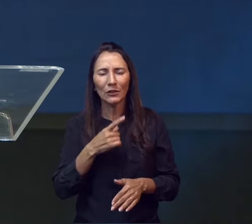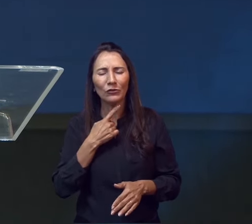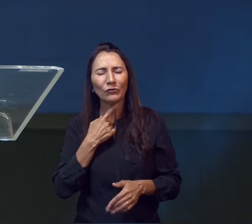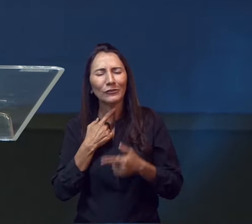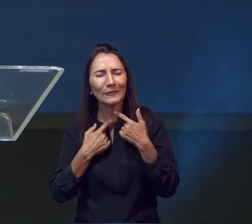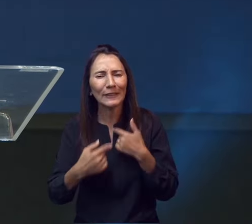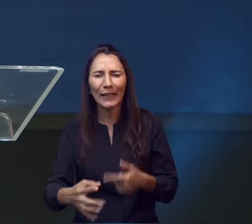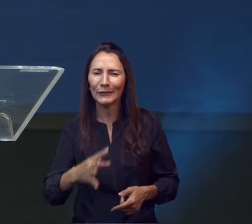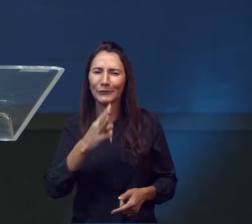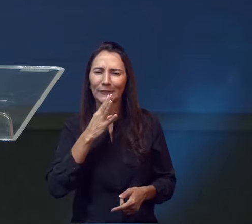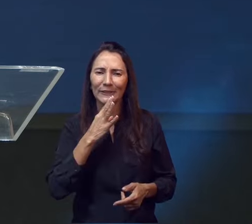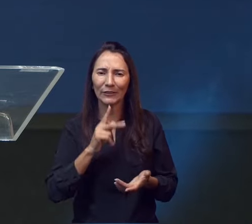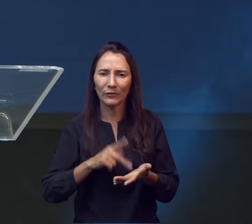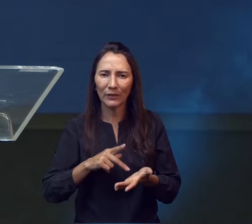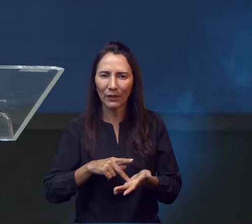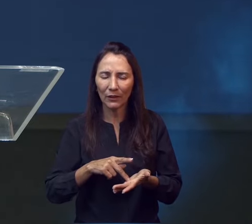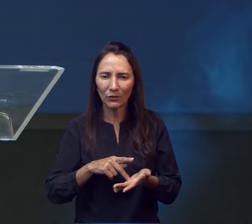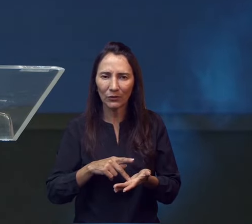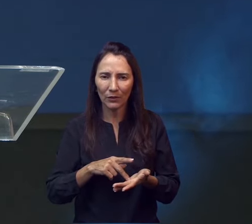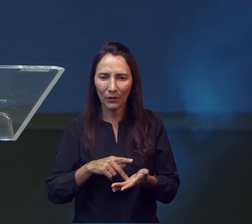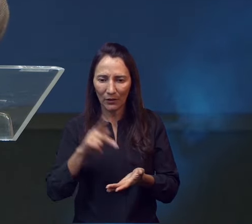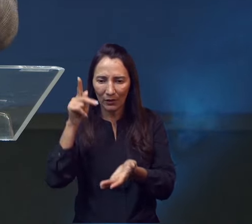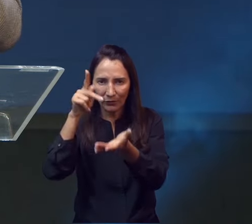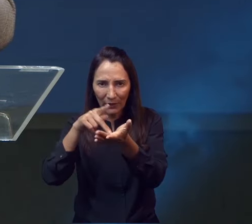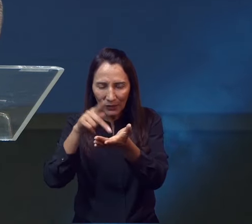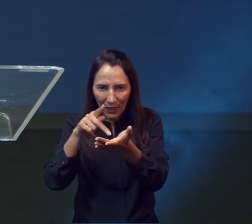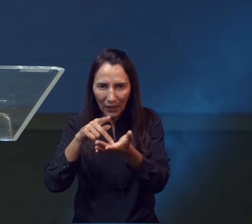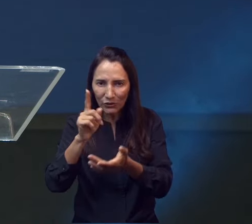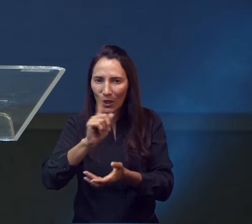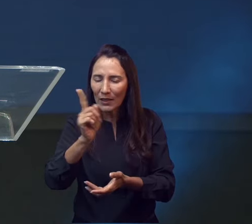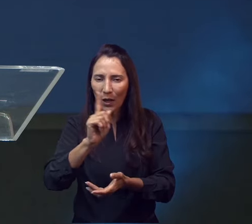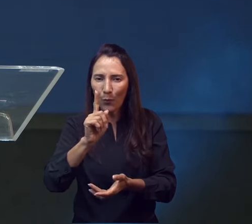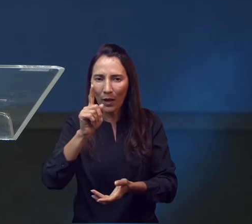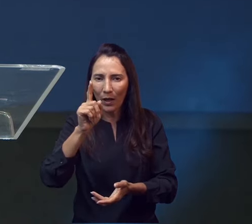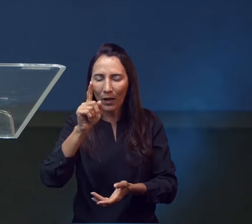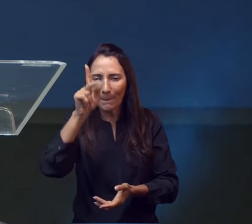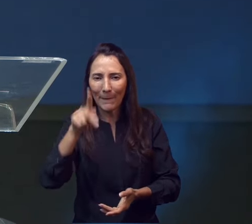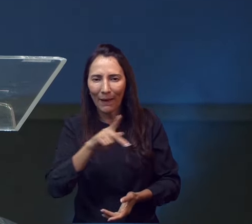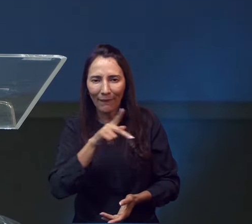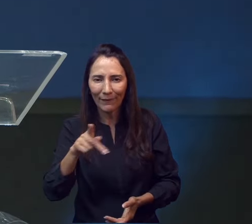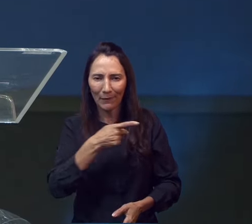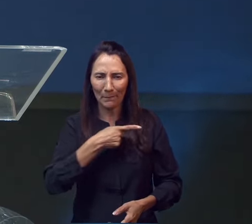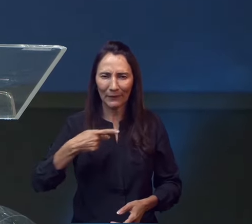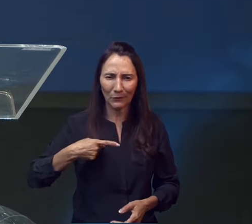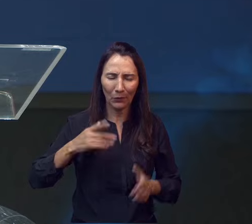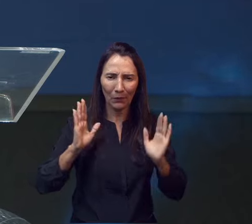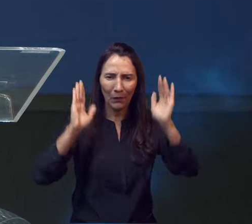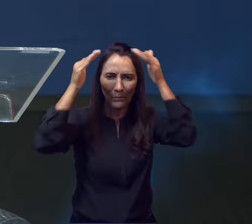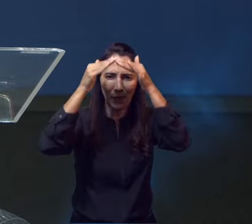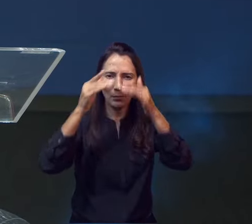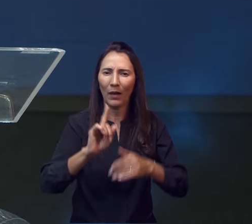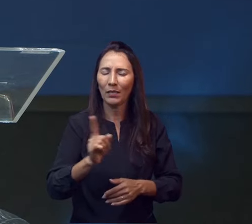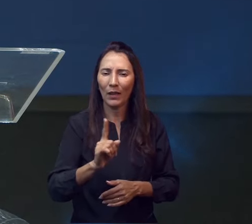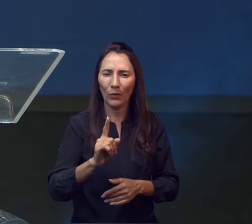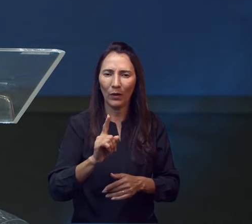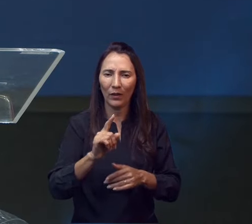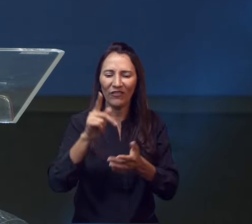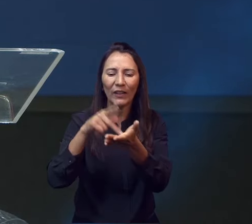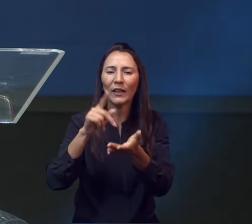Verdade a verdade não é o pastor não é o papa não é o padre é verdade é Jesus A Verdade que Liberta